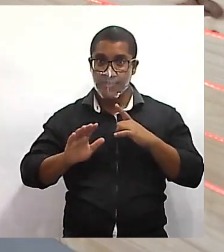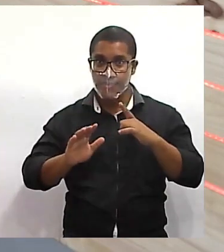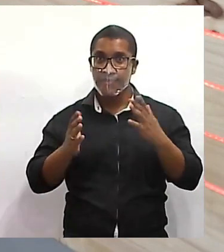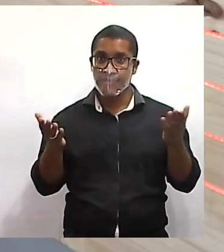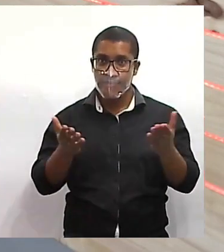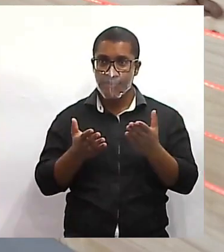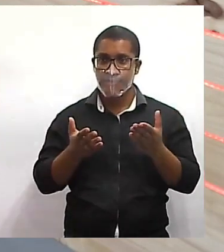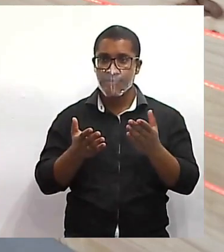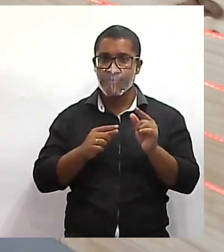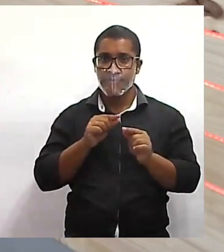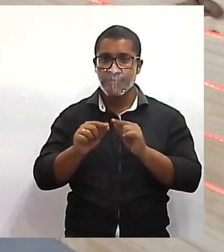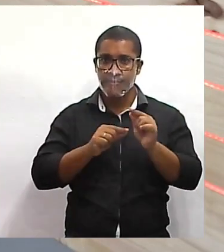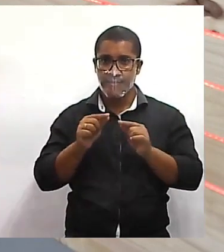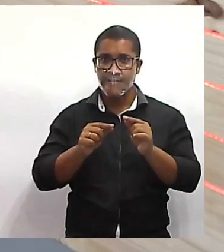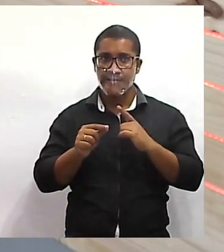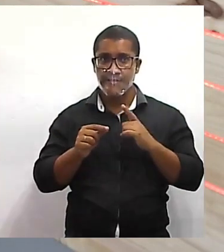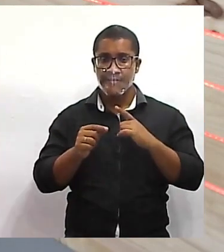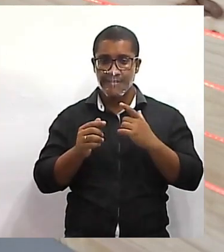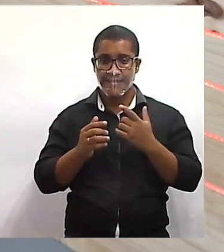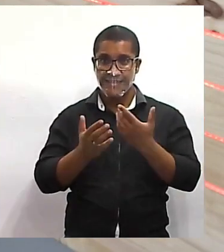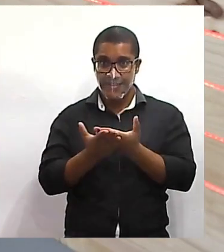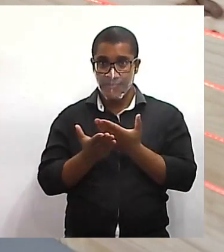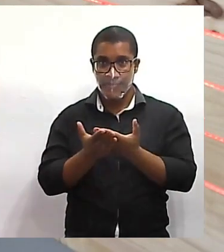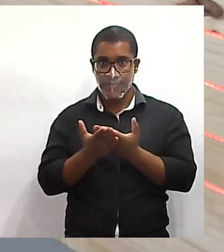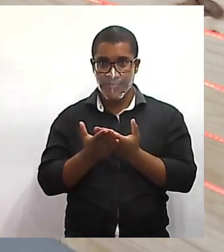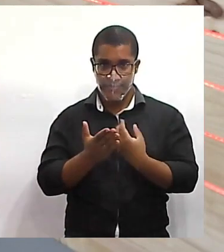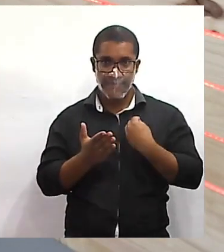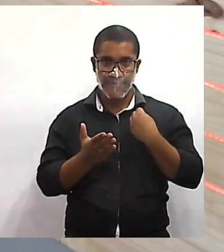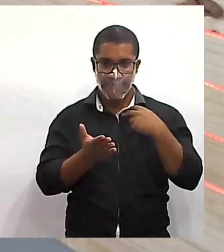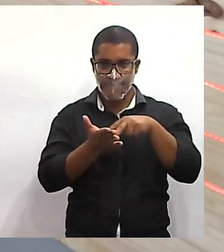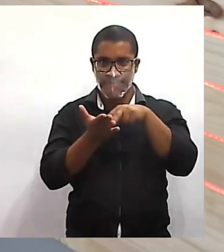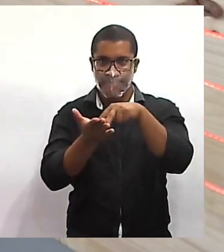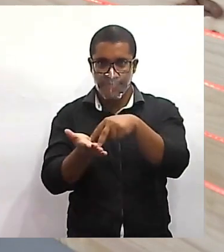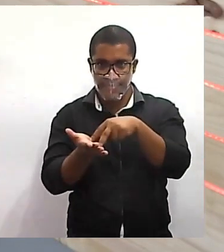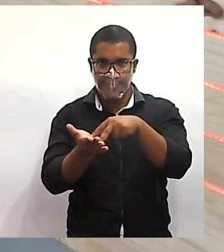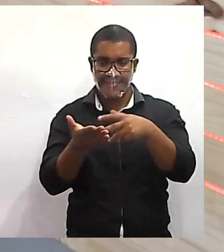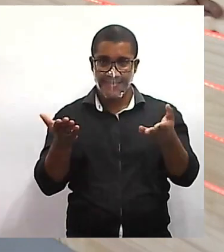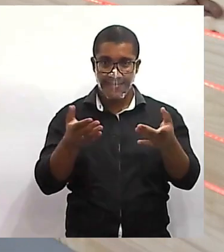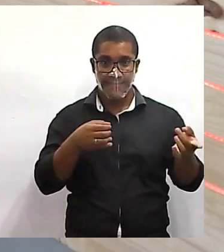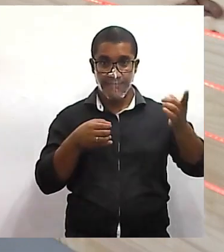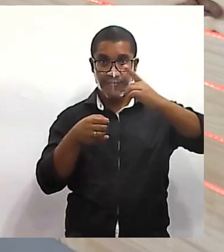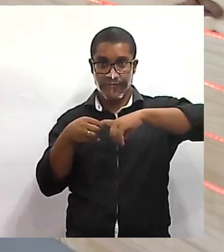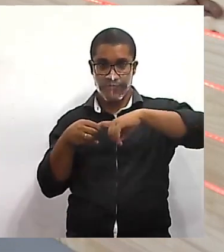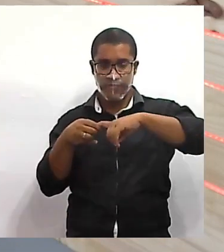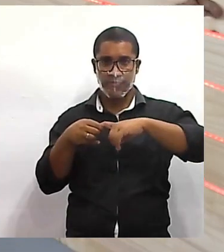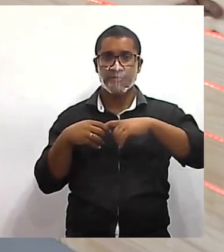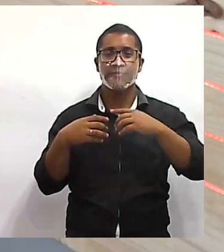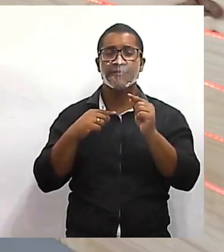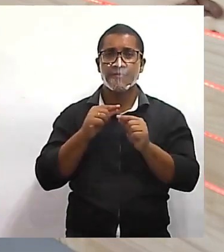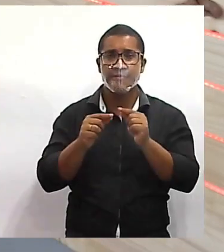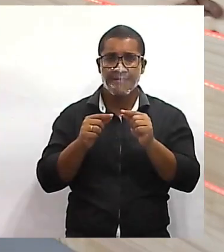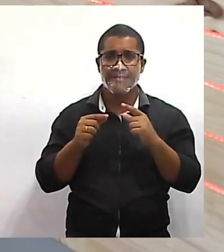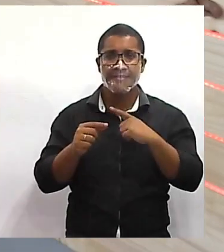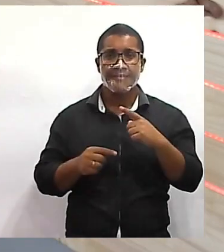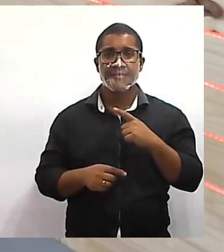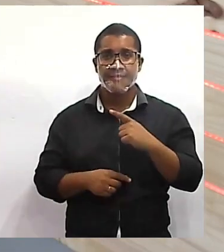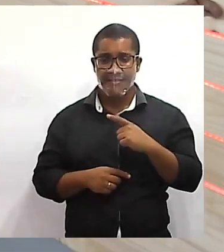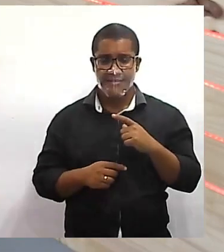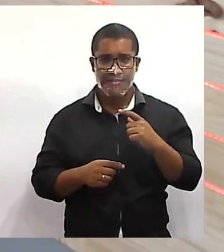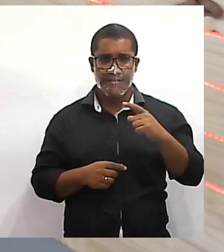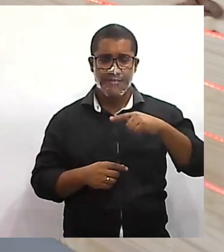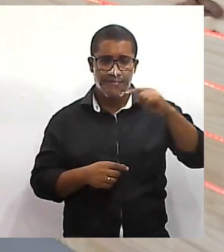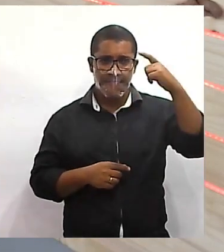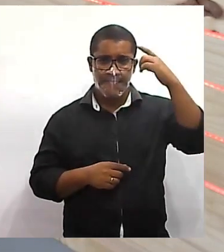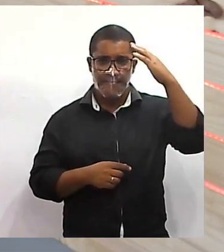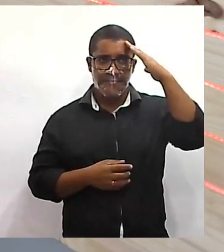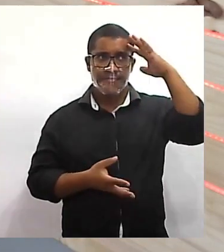retorno, né, das aulas presenciais, do que nós estamos vivendo agora, essa consciência de